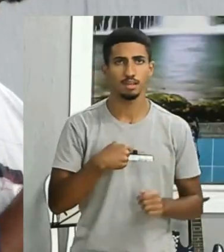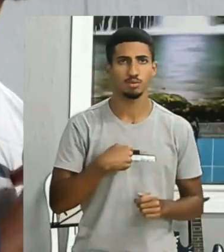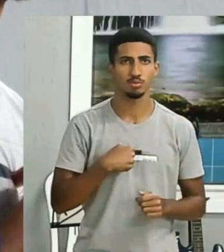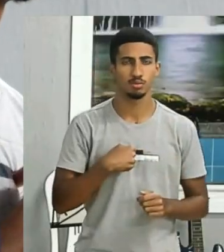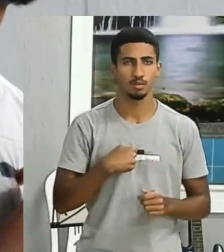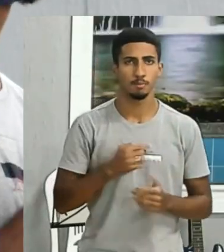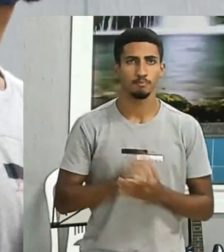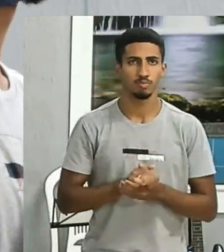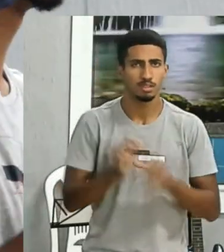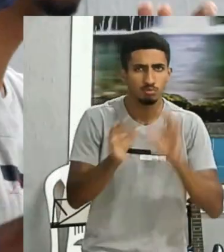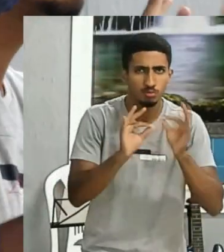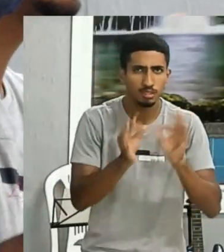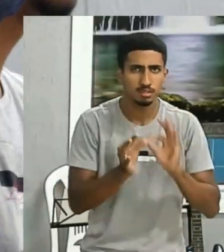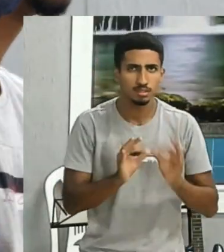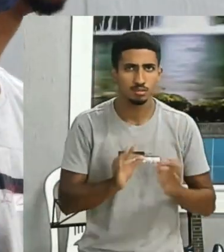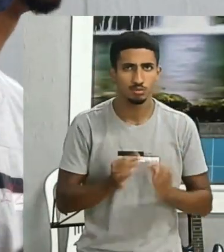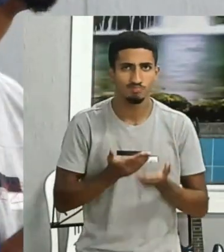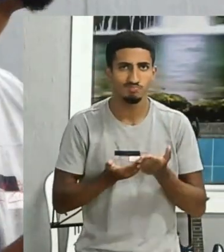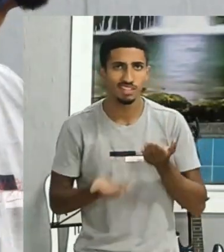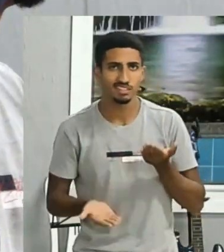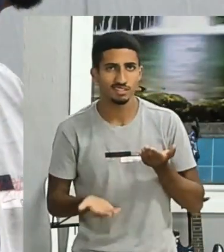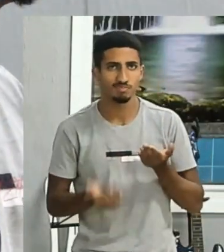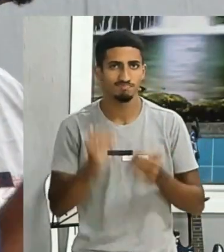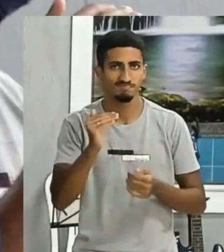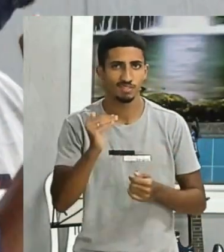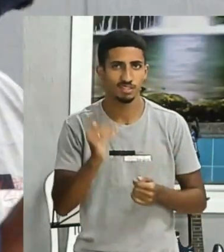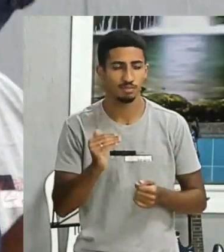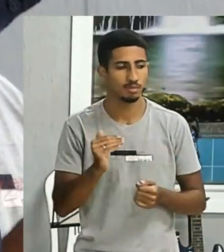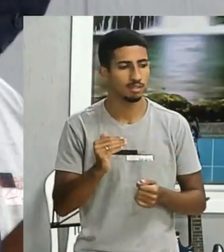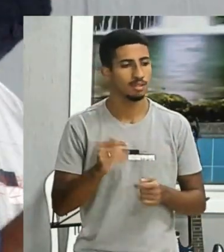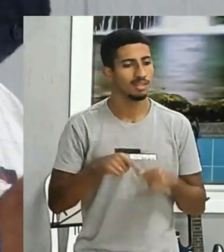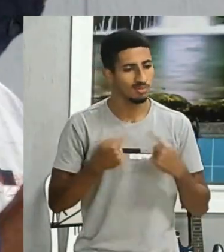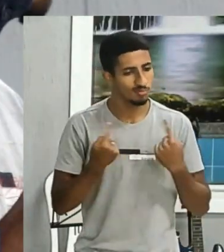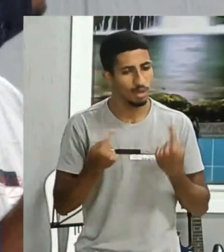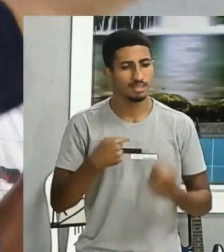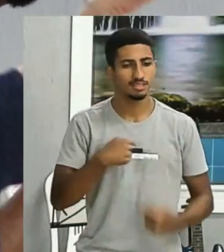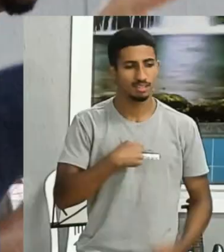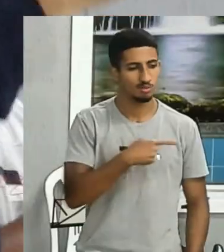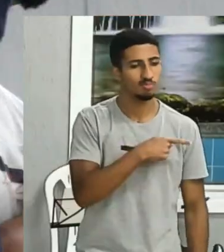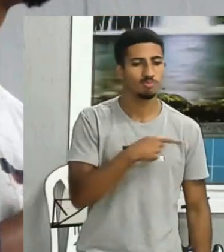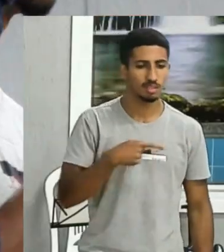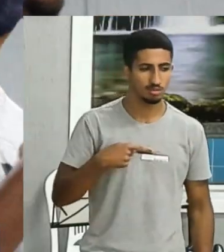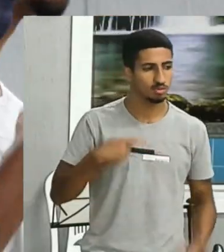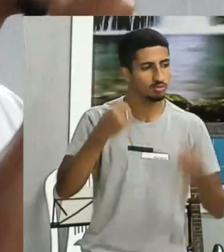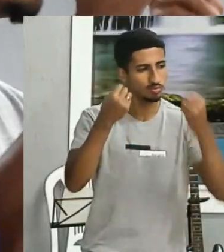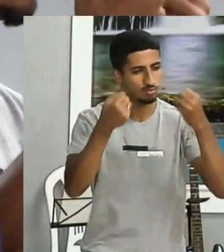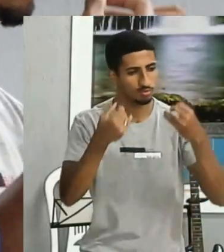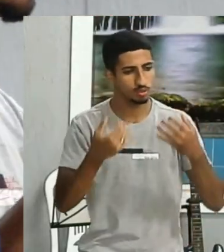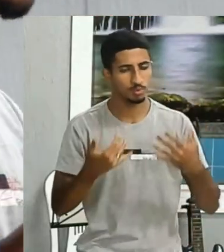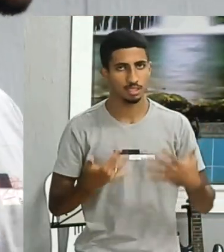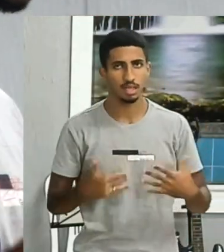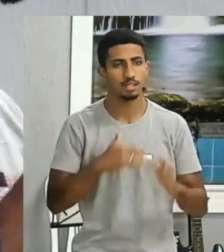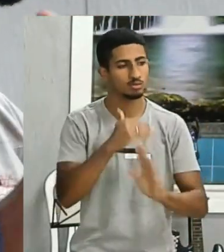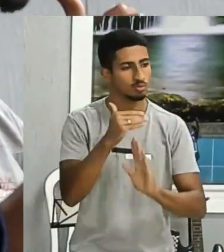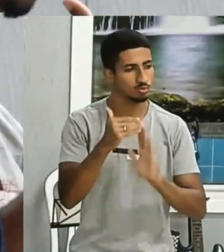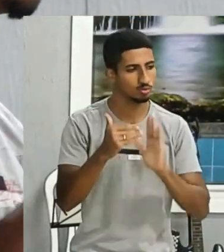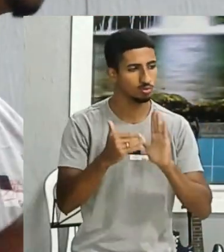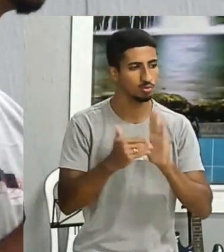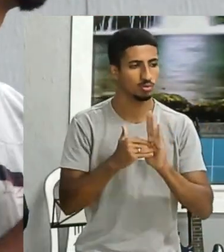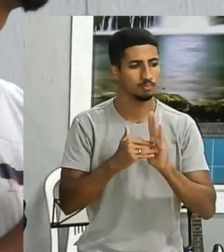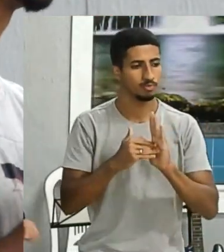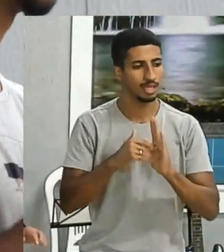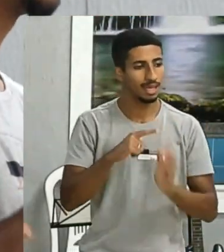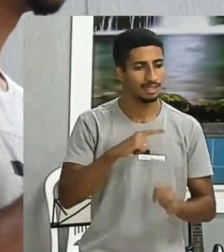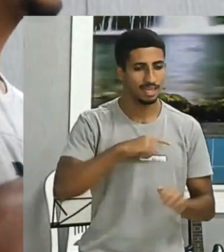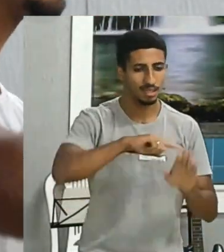perdeu alguma coisinha aí, tá? Mas eu vou explicando o que vem antes da cabeça e cabelo